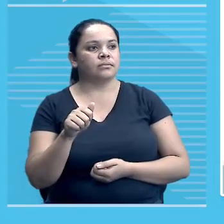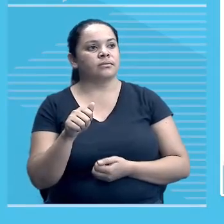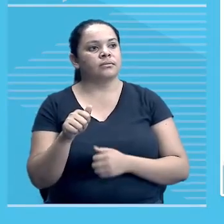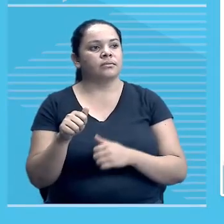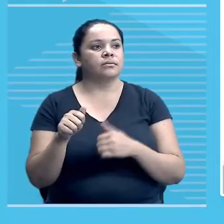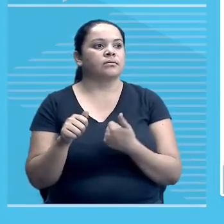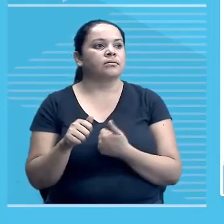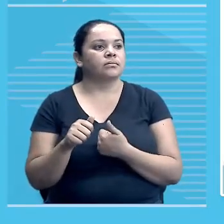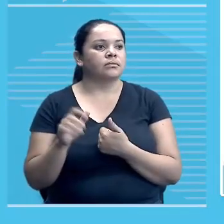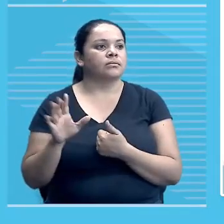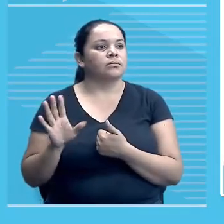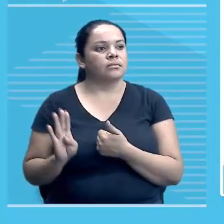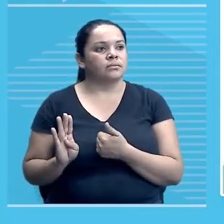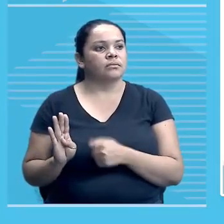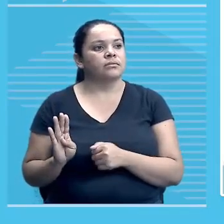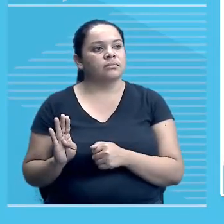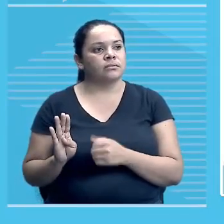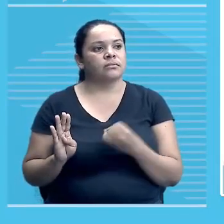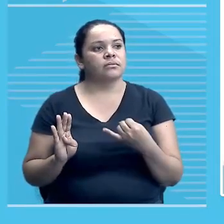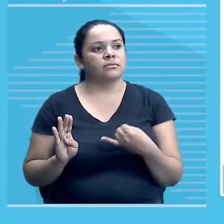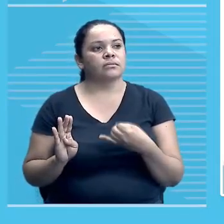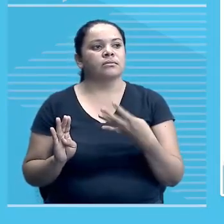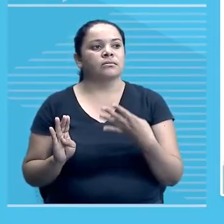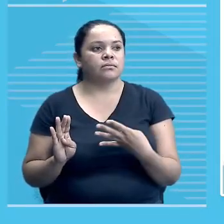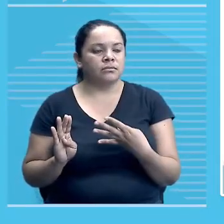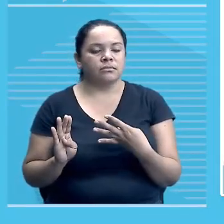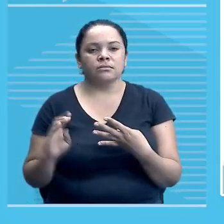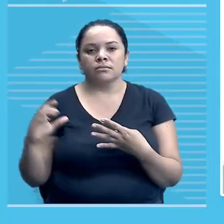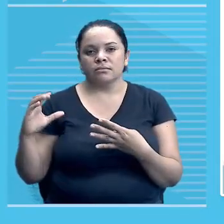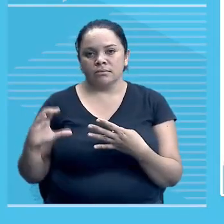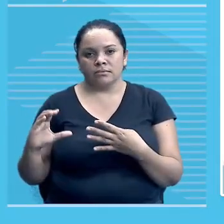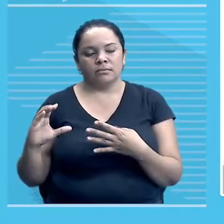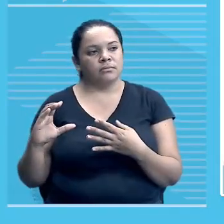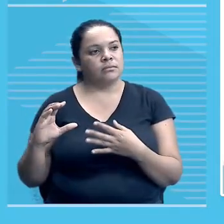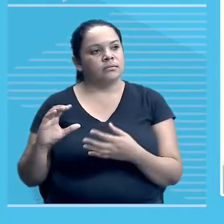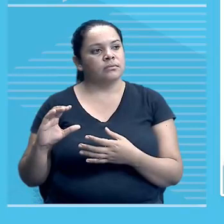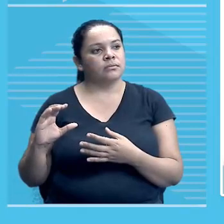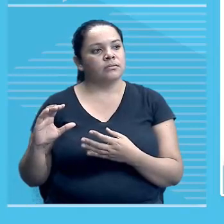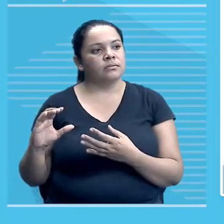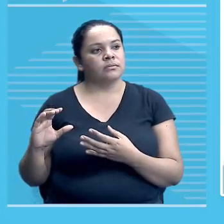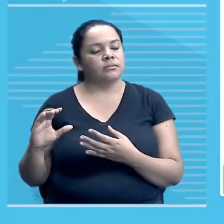B, menos 4. E o C é